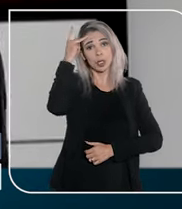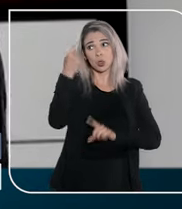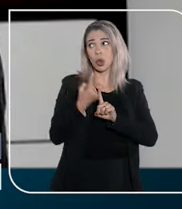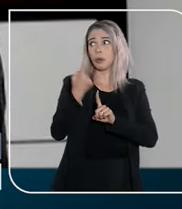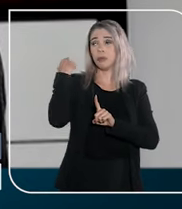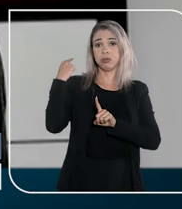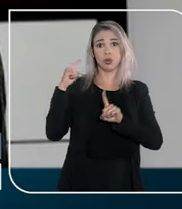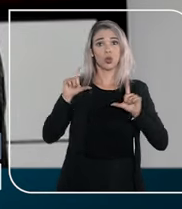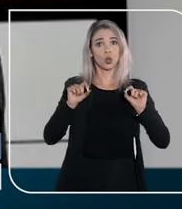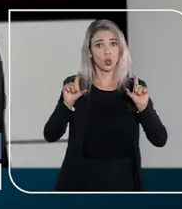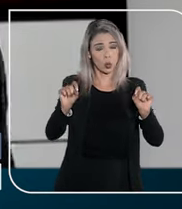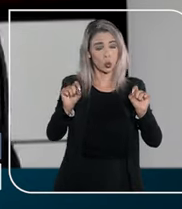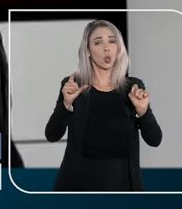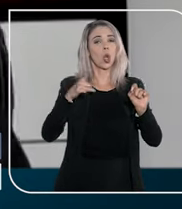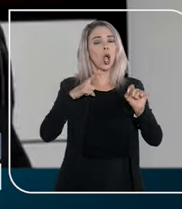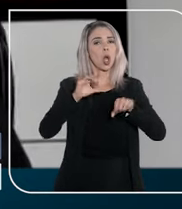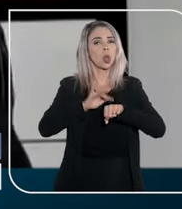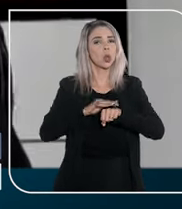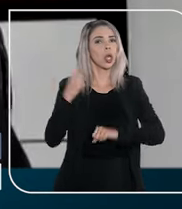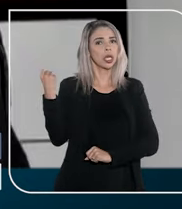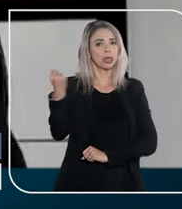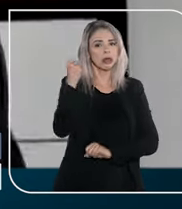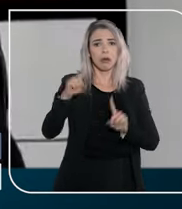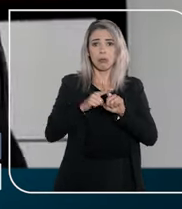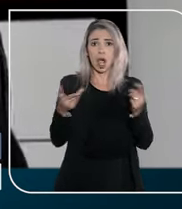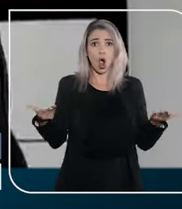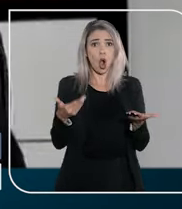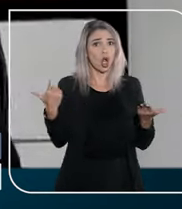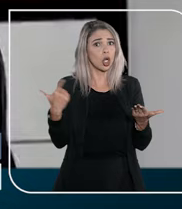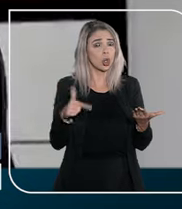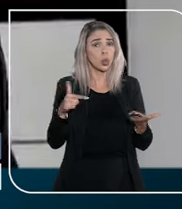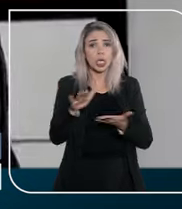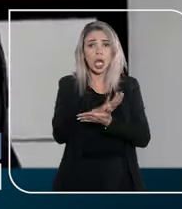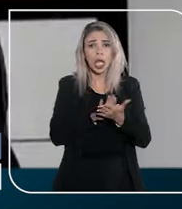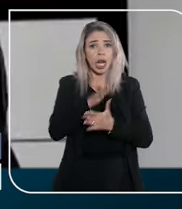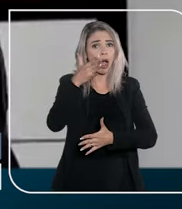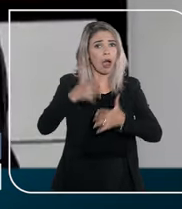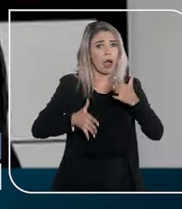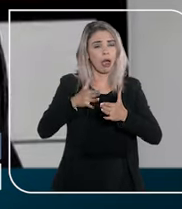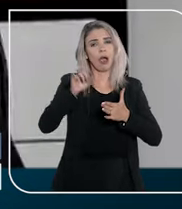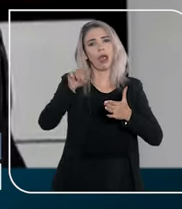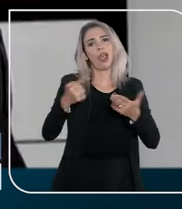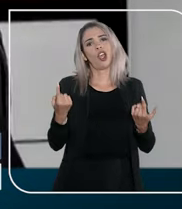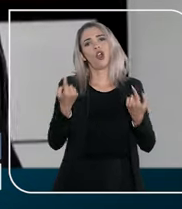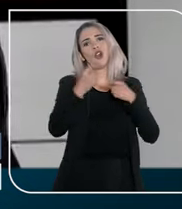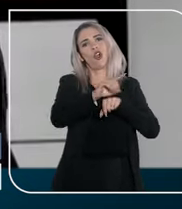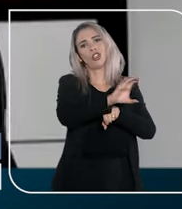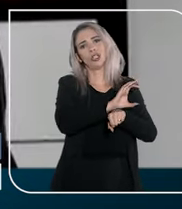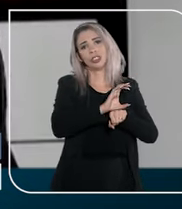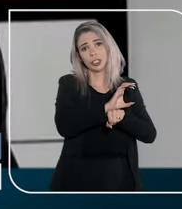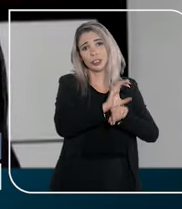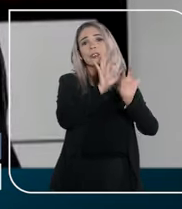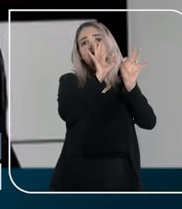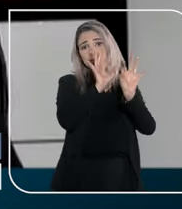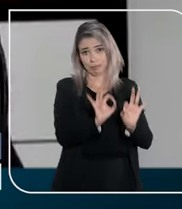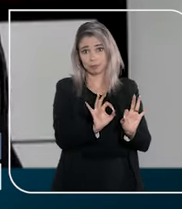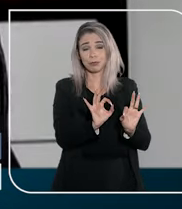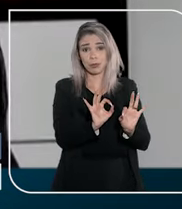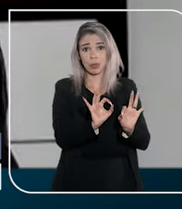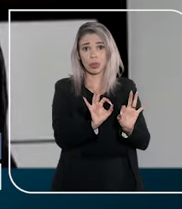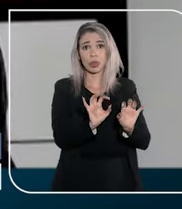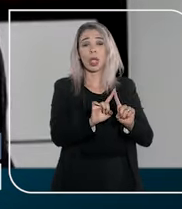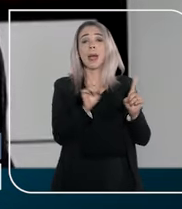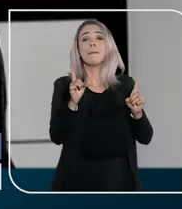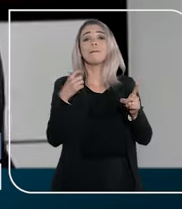doença grave, mas que hoje não encontra nenhum empecilho, é inconstitucional. Certo. Mas